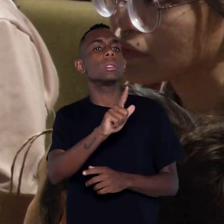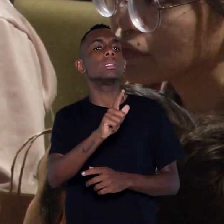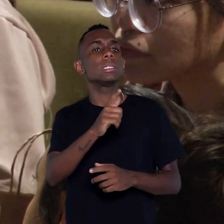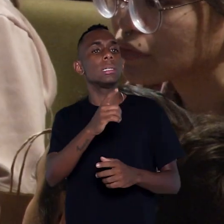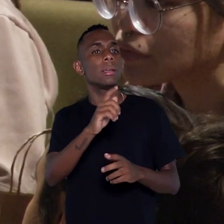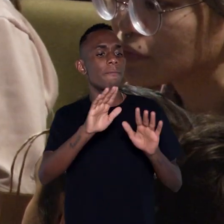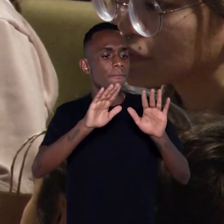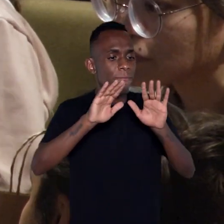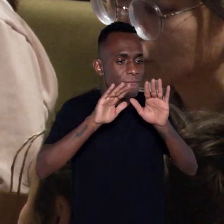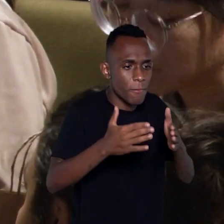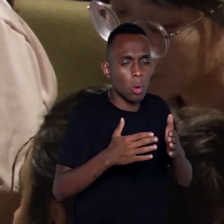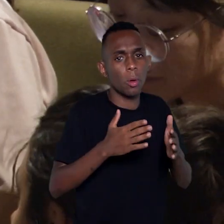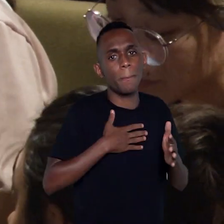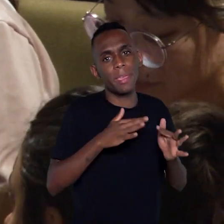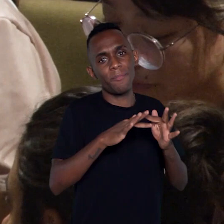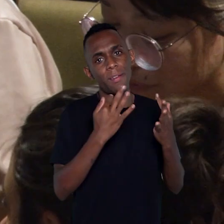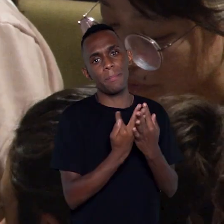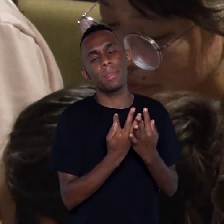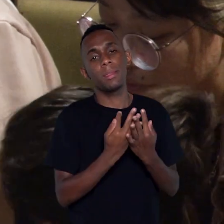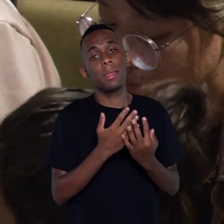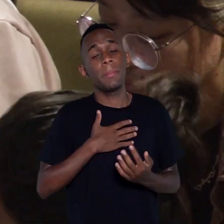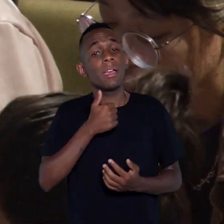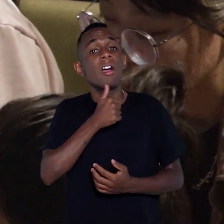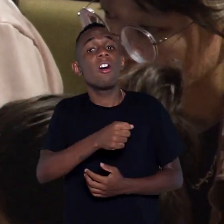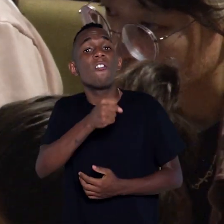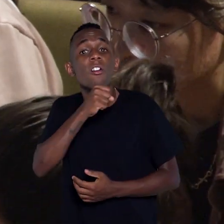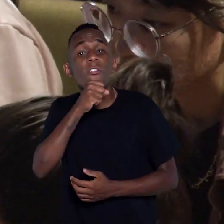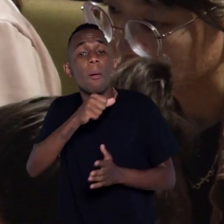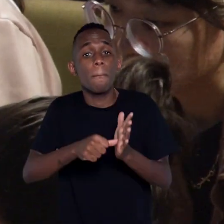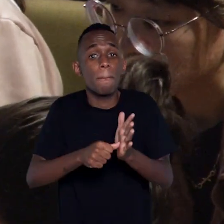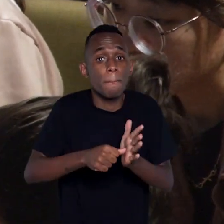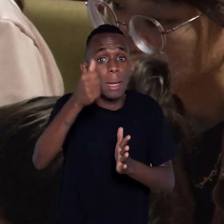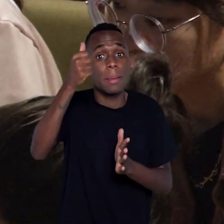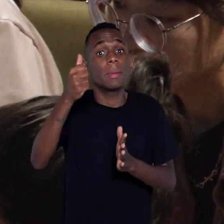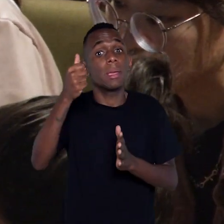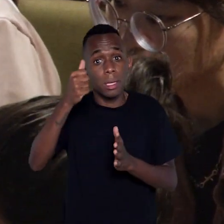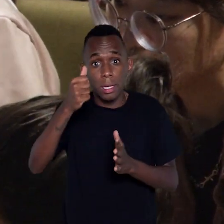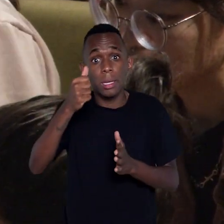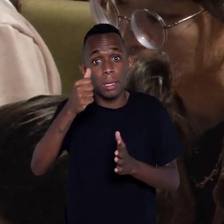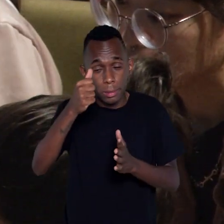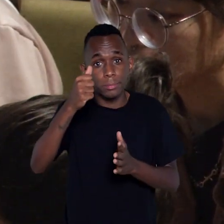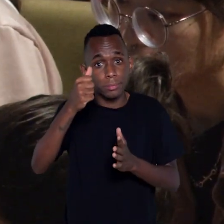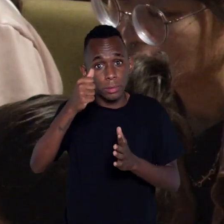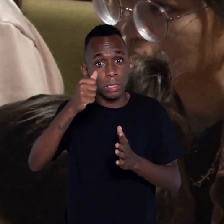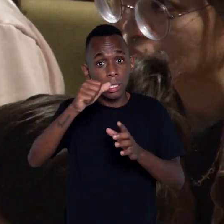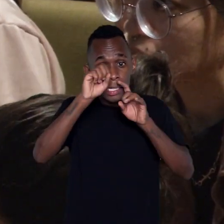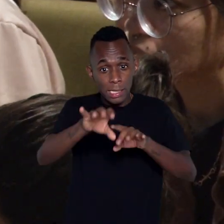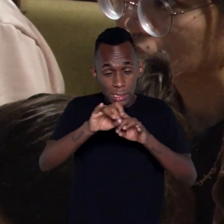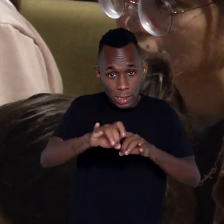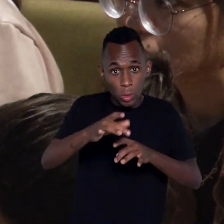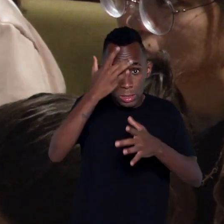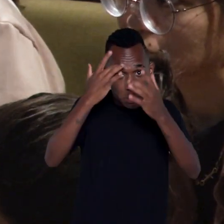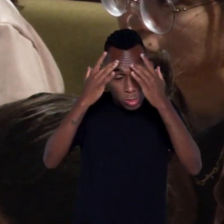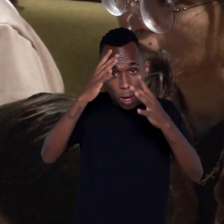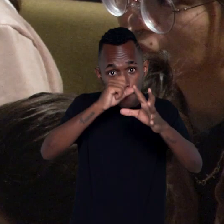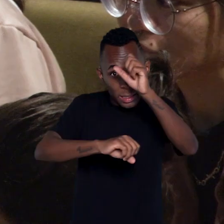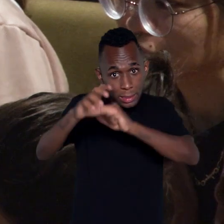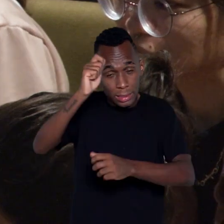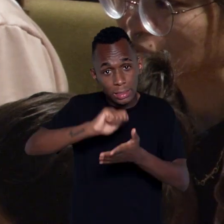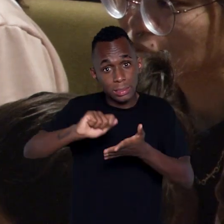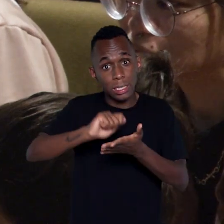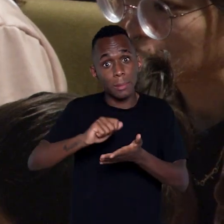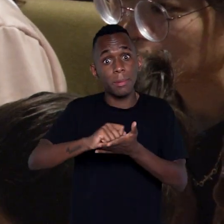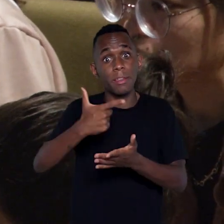família. A minha avó foi a primeira e única alfabetizadora do povoado da Travosa